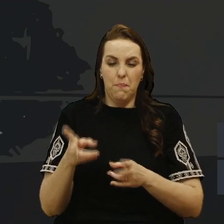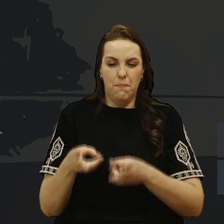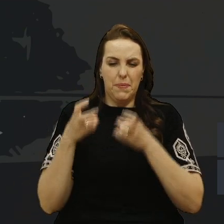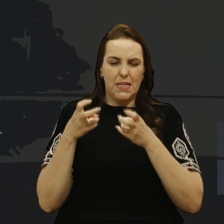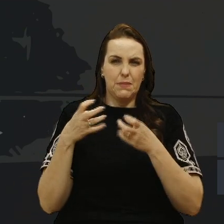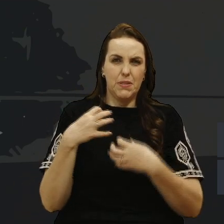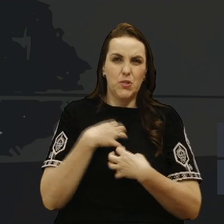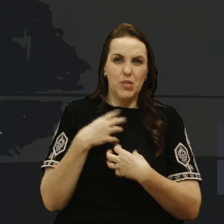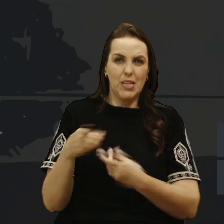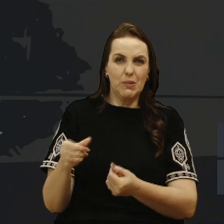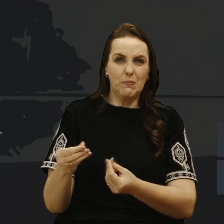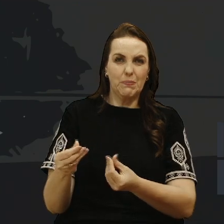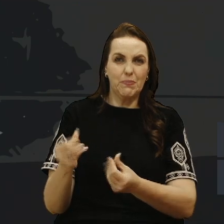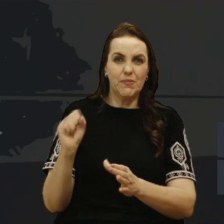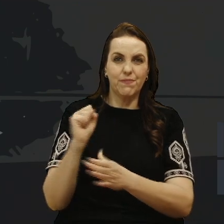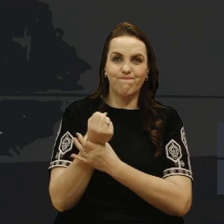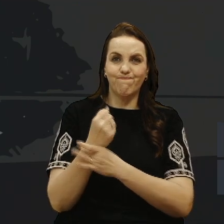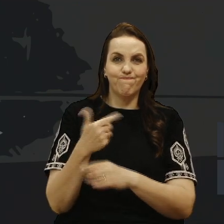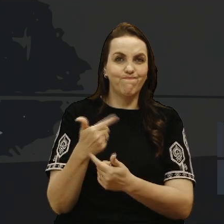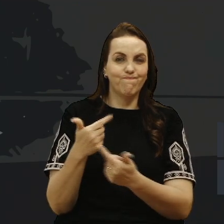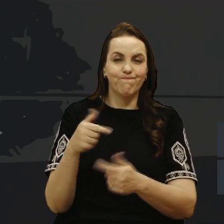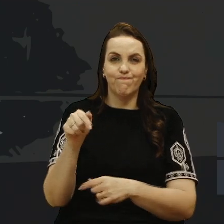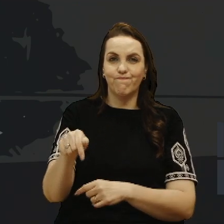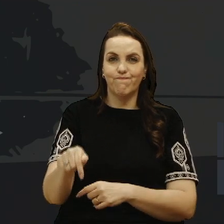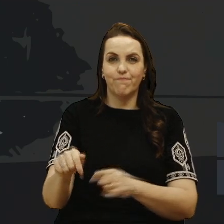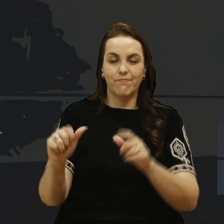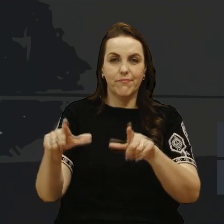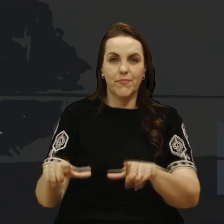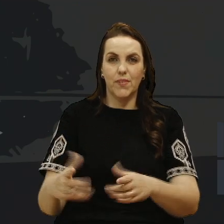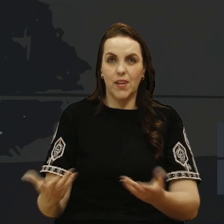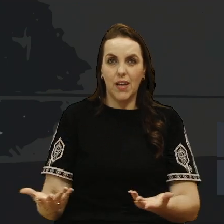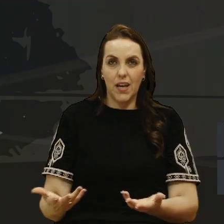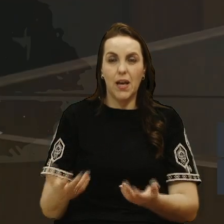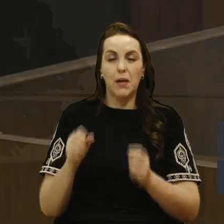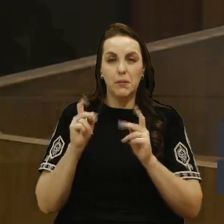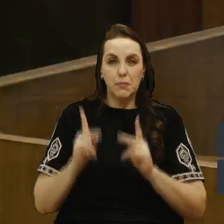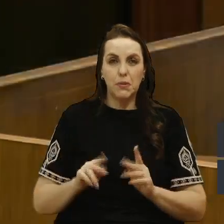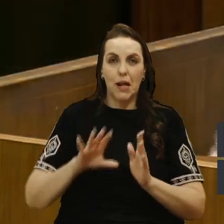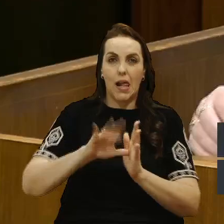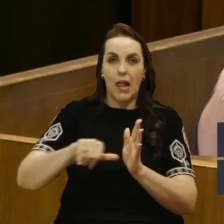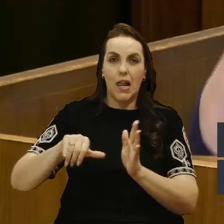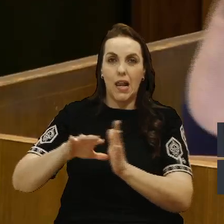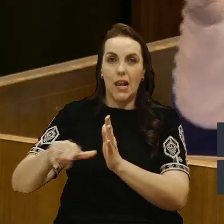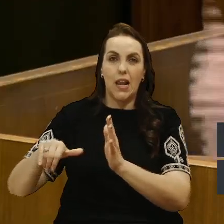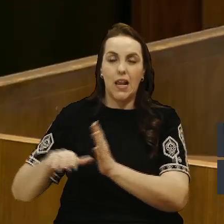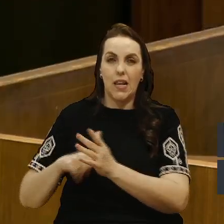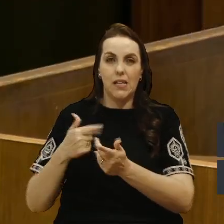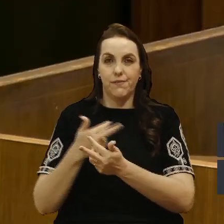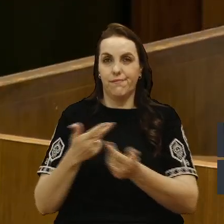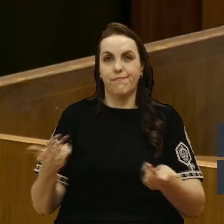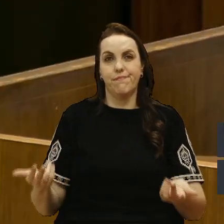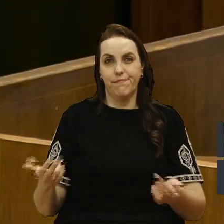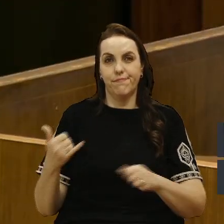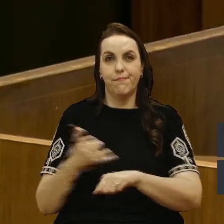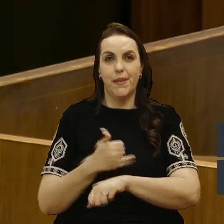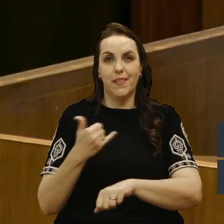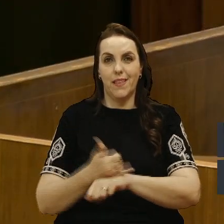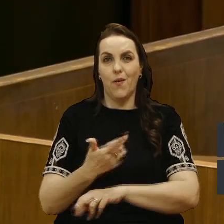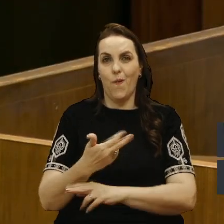essa insegurança, aonde pessoas estão levando, furtando